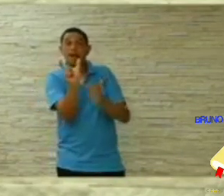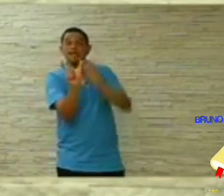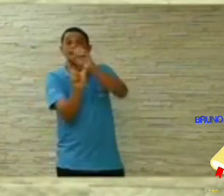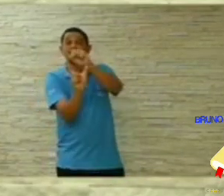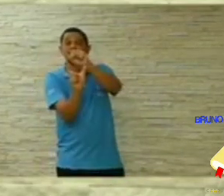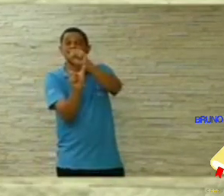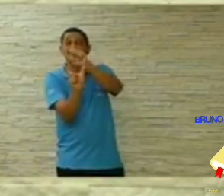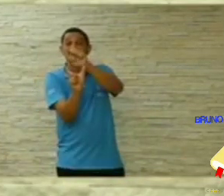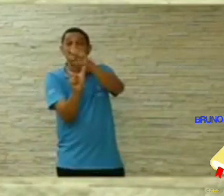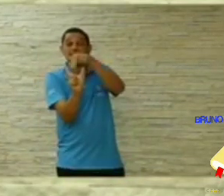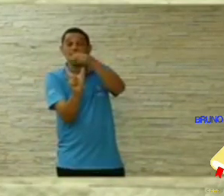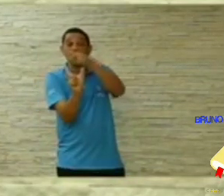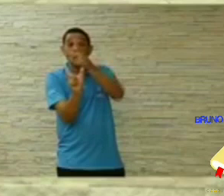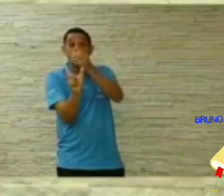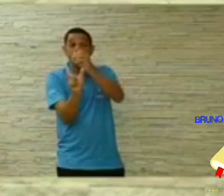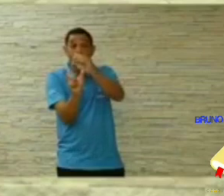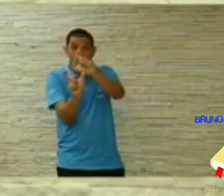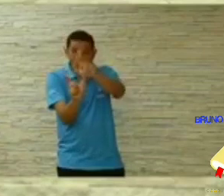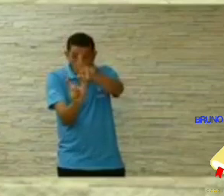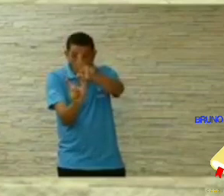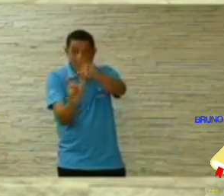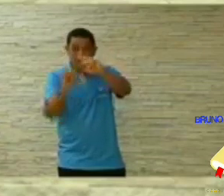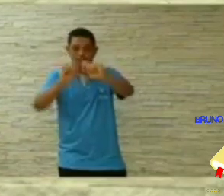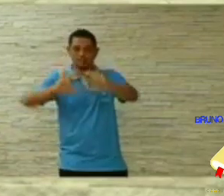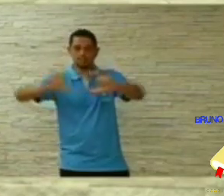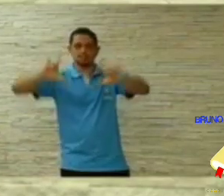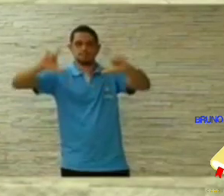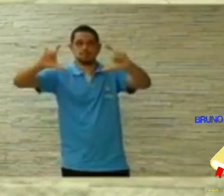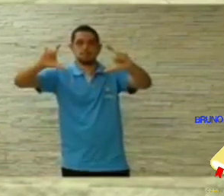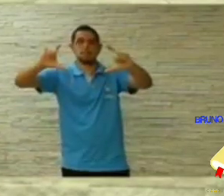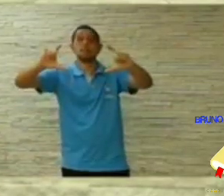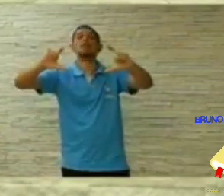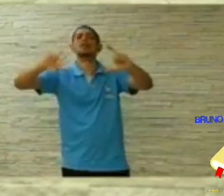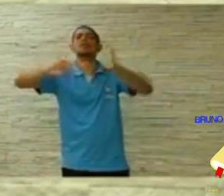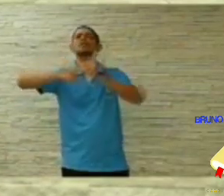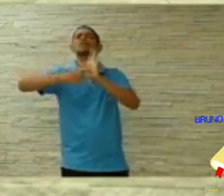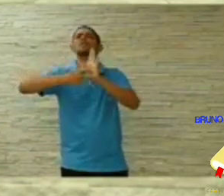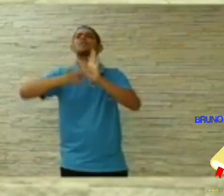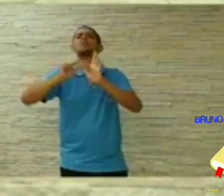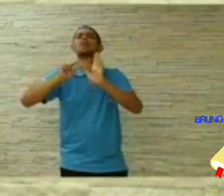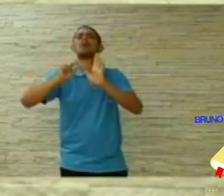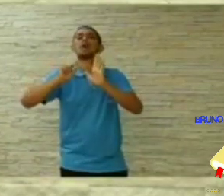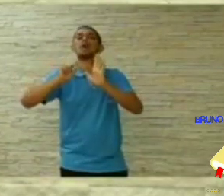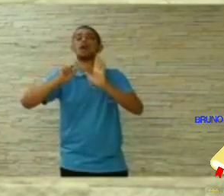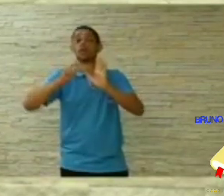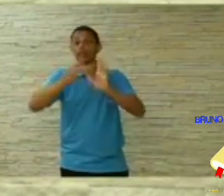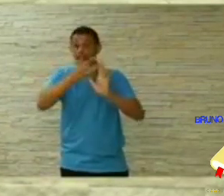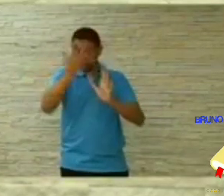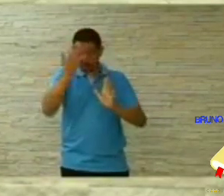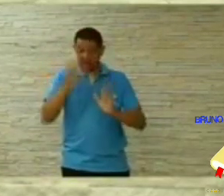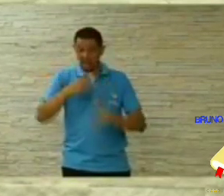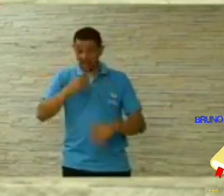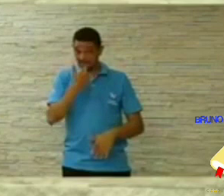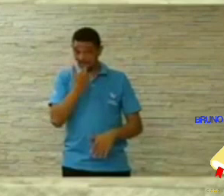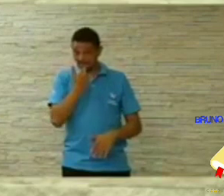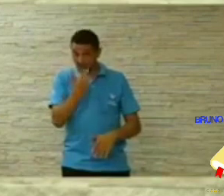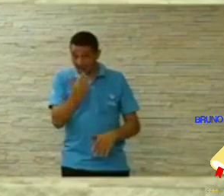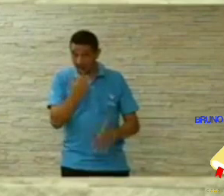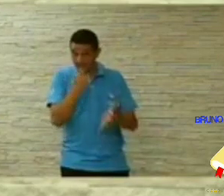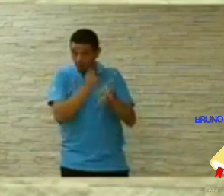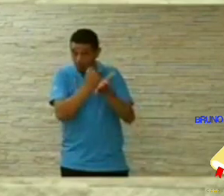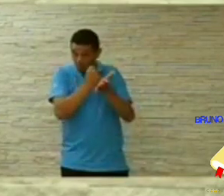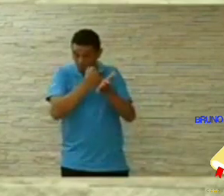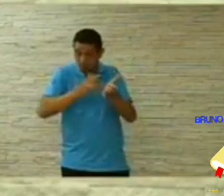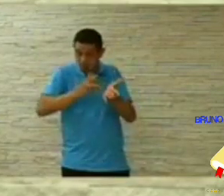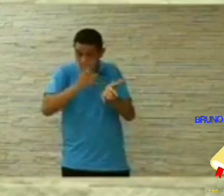maiúscula, caixa alta aí, tá vendo? Isso é o seguinte, no original, no que está escrito lá, você sabe que o Antigo Testamento foi